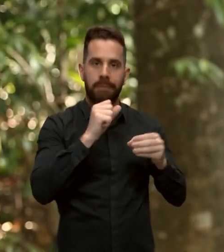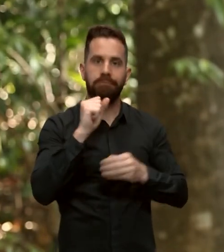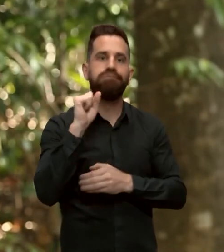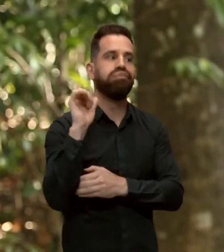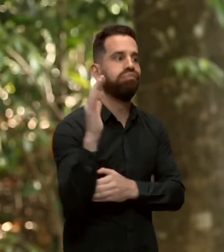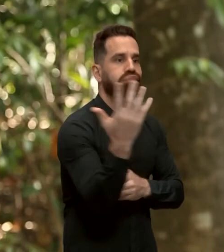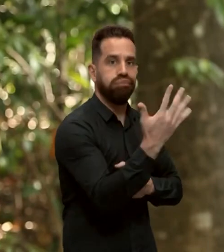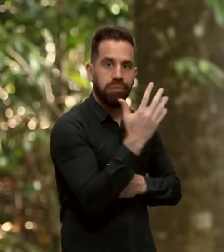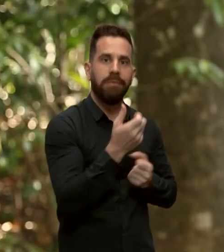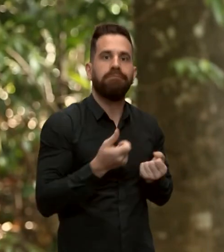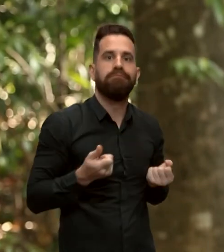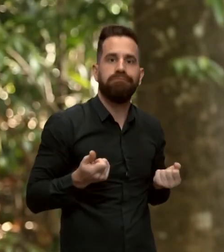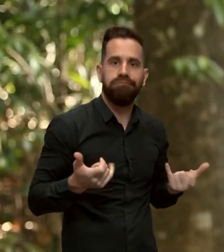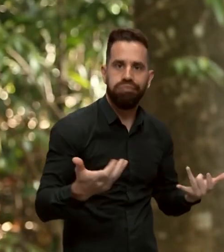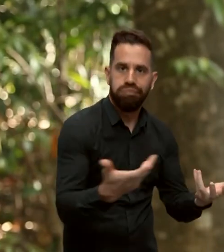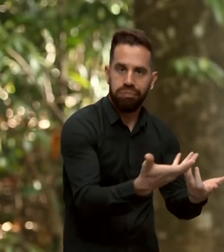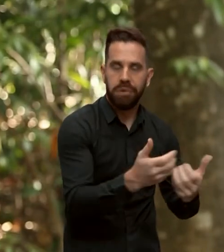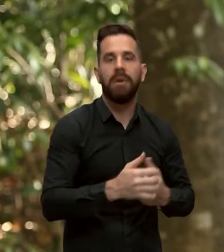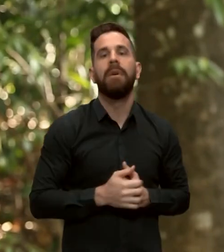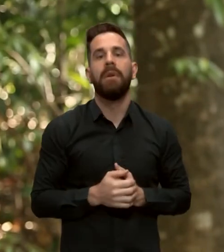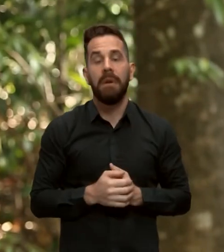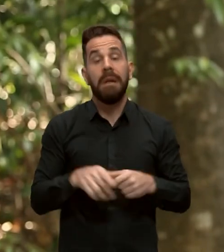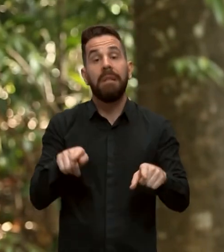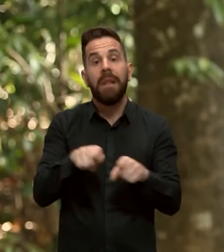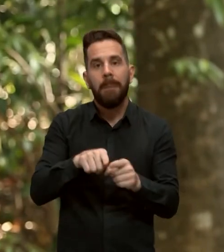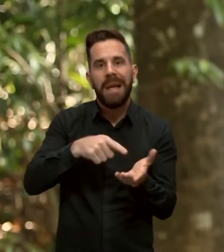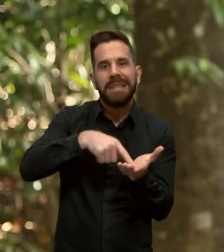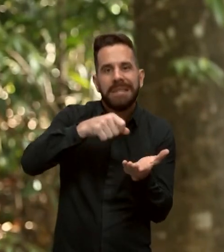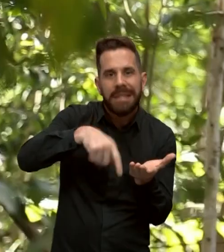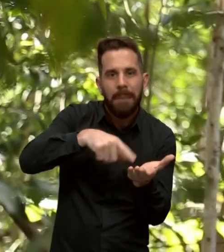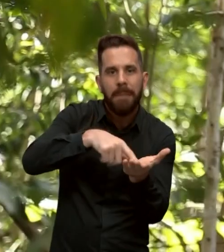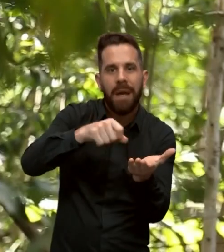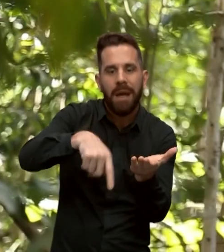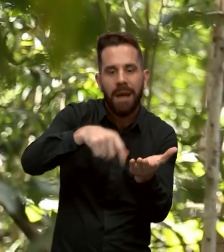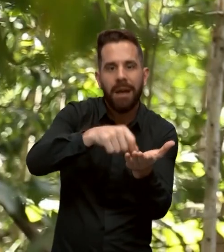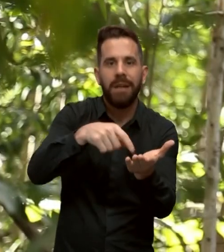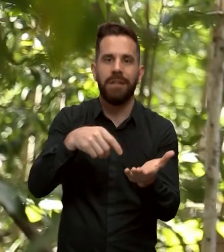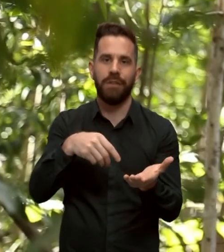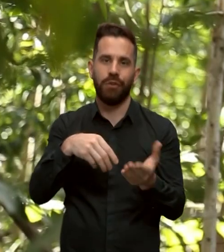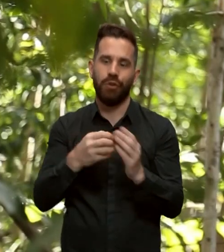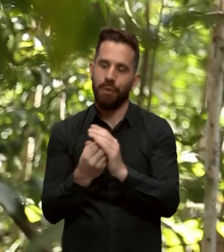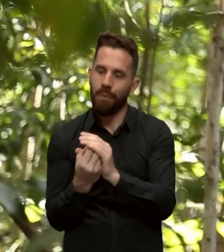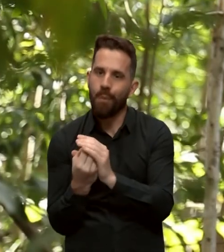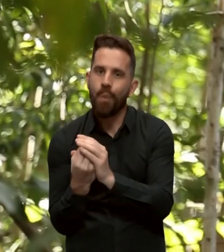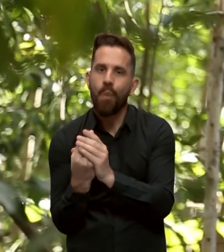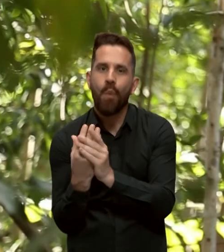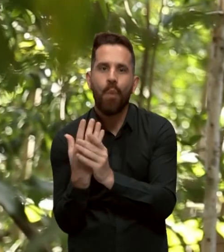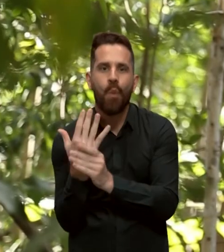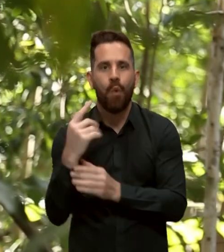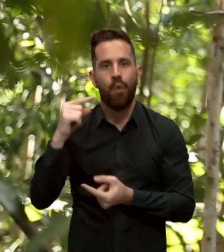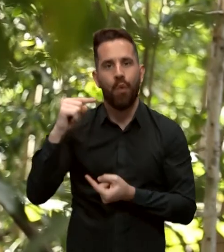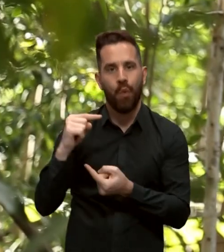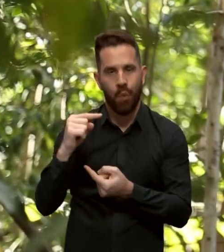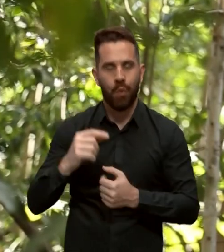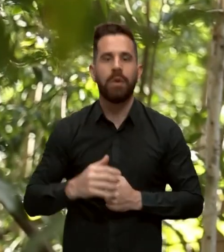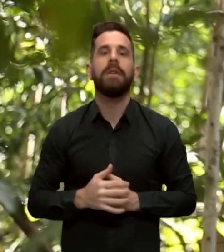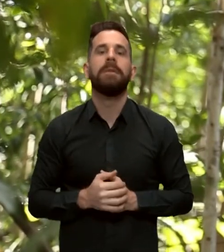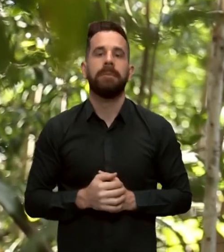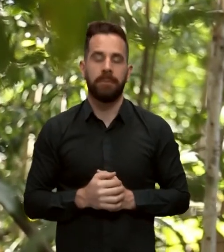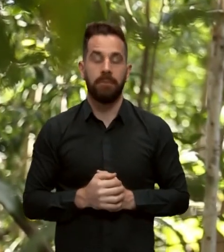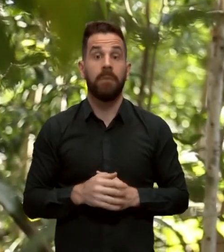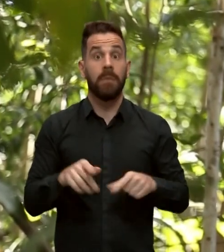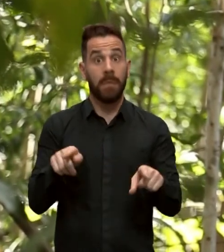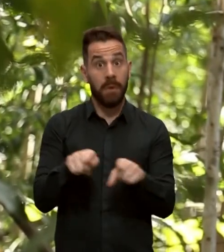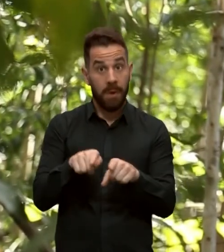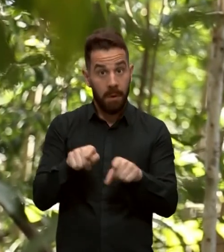conservação ex situ das sementes, das mudas. Outra alternativa de preservação é garantir que o